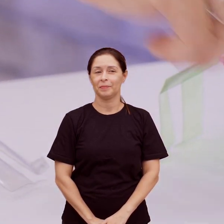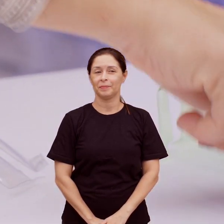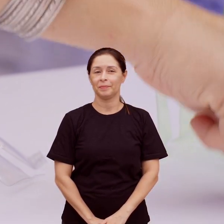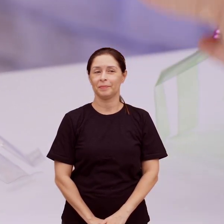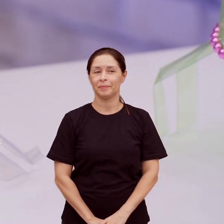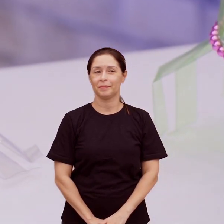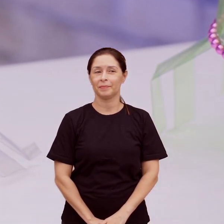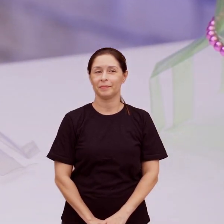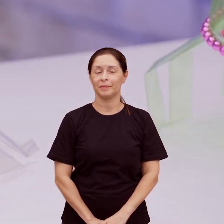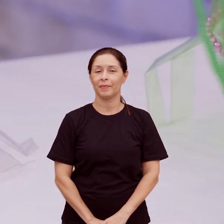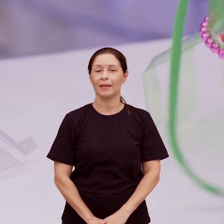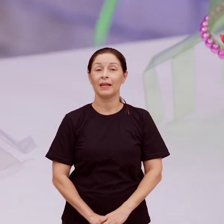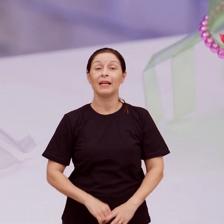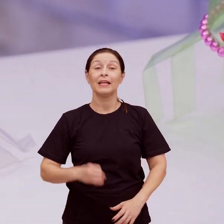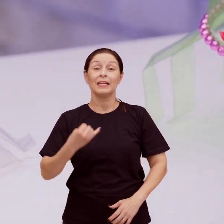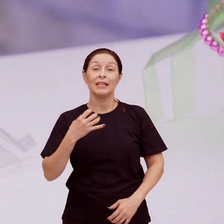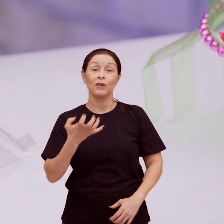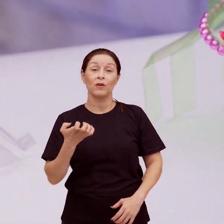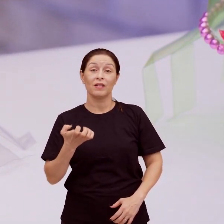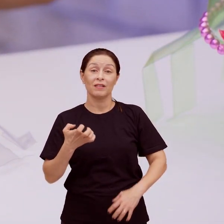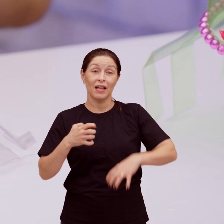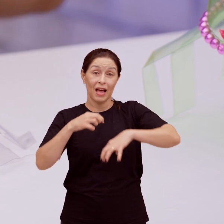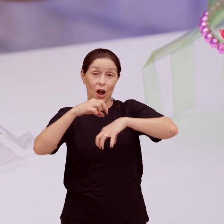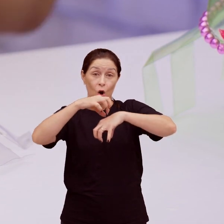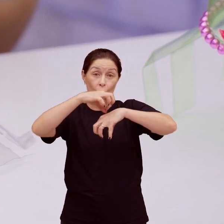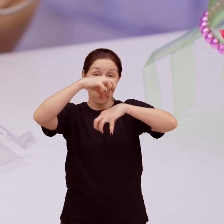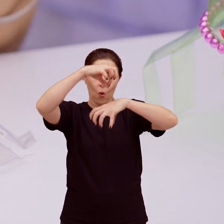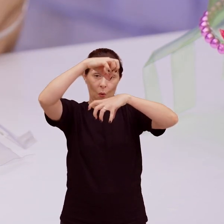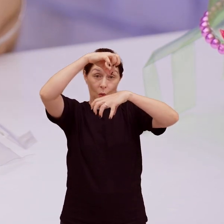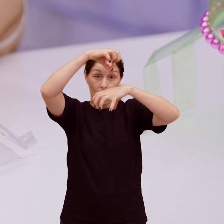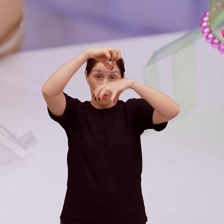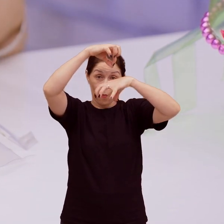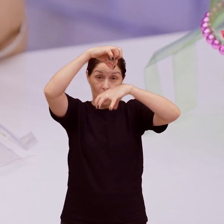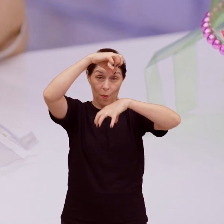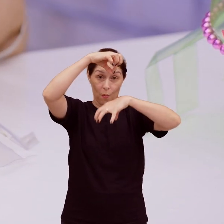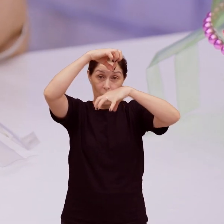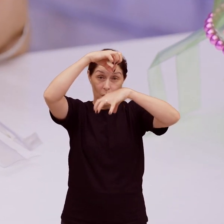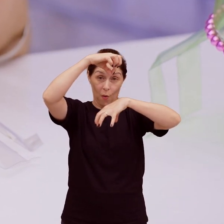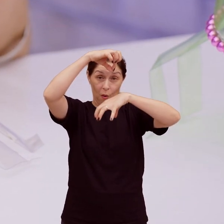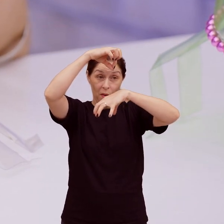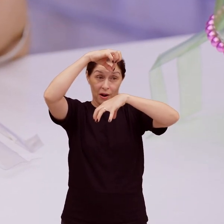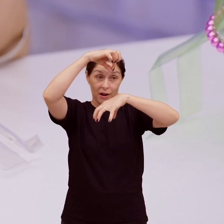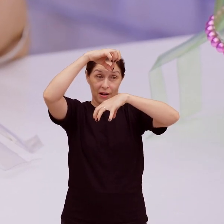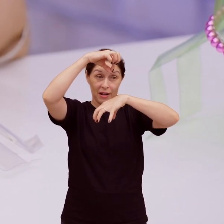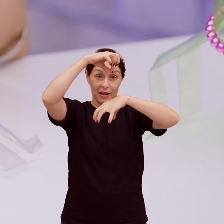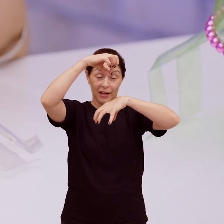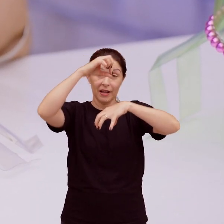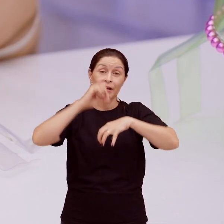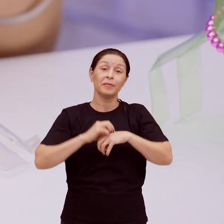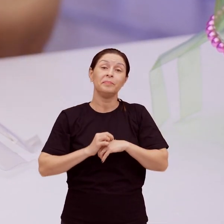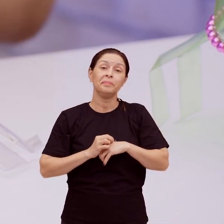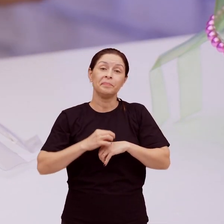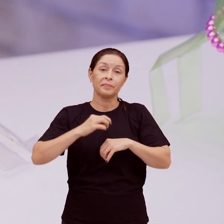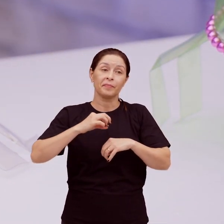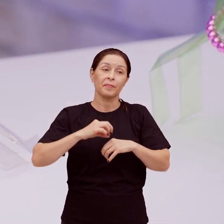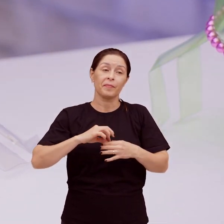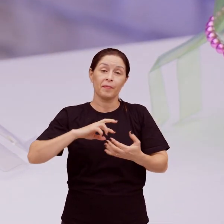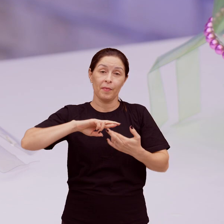E se eu quiser fazer o meu mobile, eu venho, ponho um pinguinho de cola